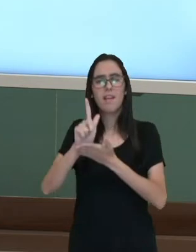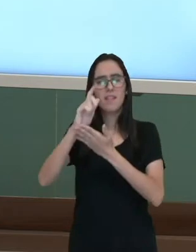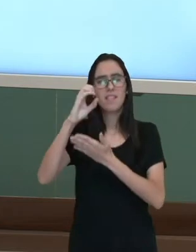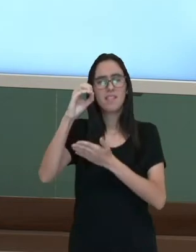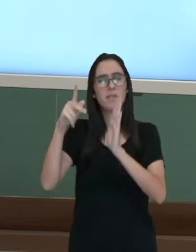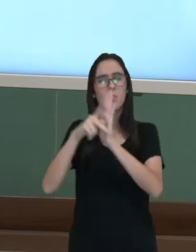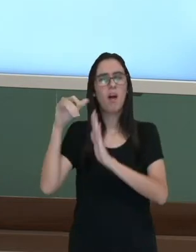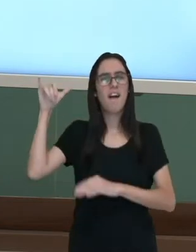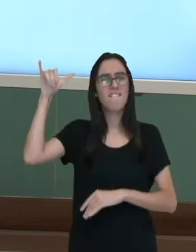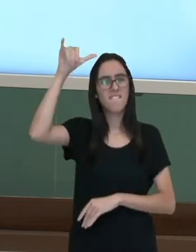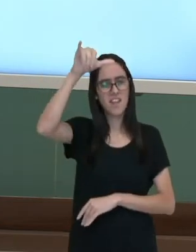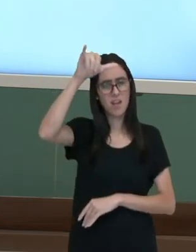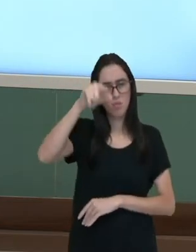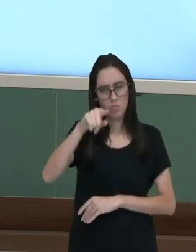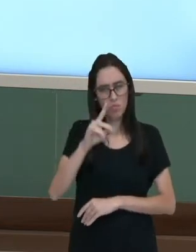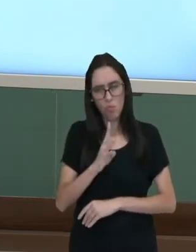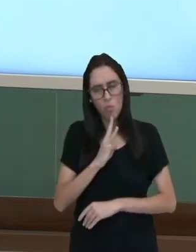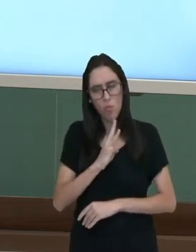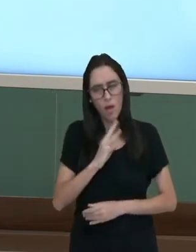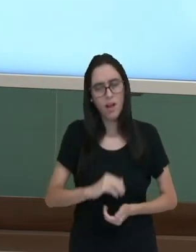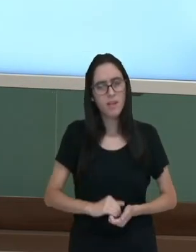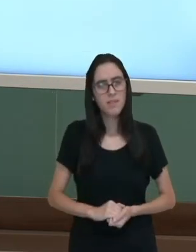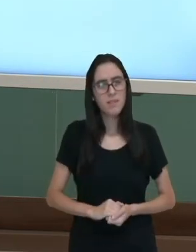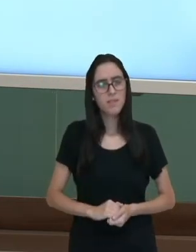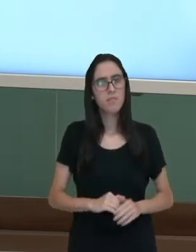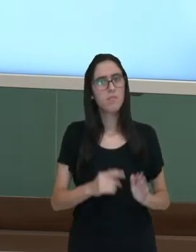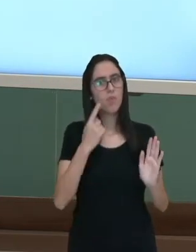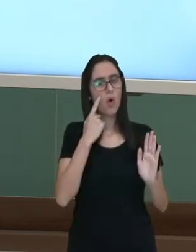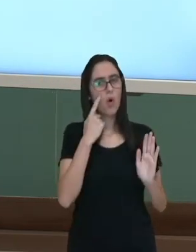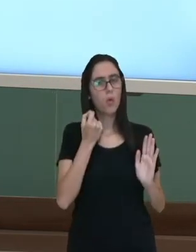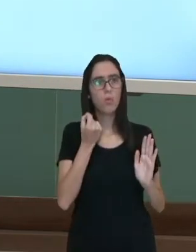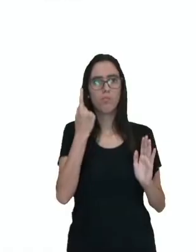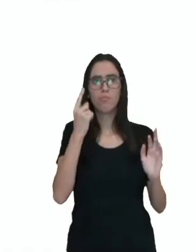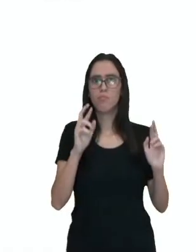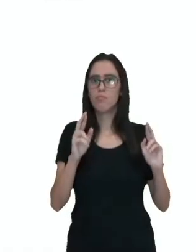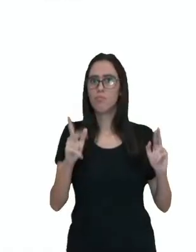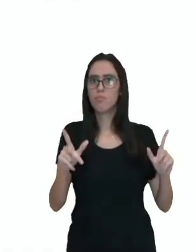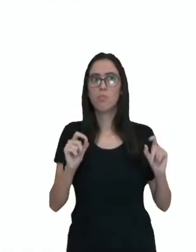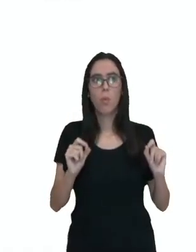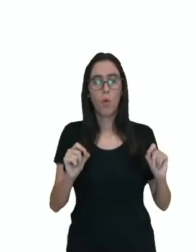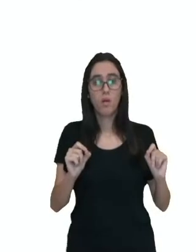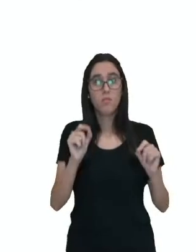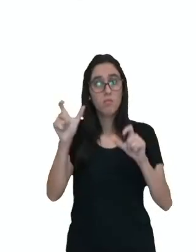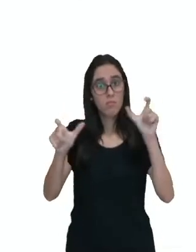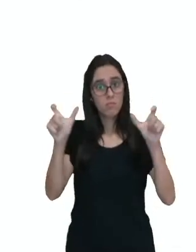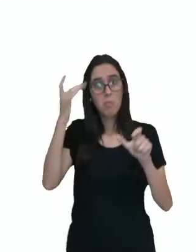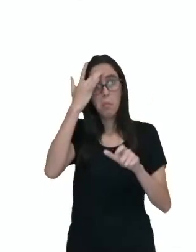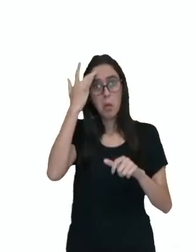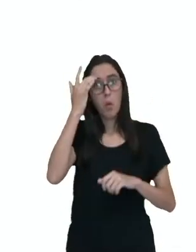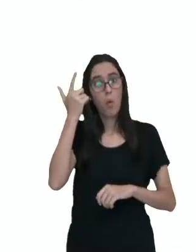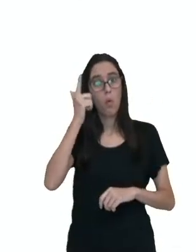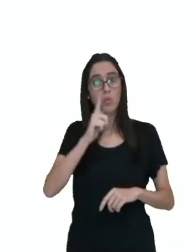aviões? Né? Então vejam que doido, né? Os caras conseguem fazer isso. Né? O que se faz